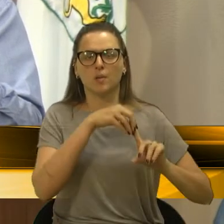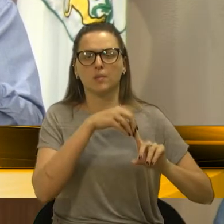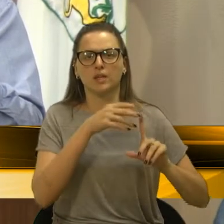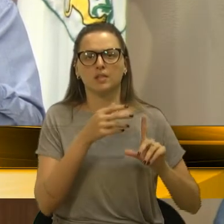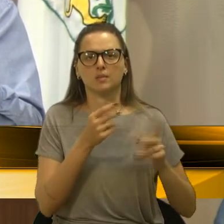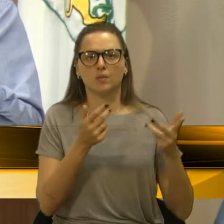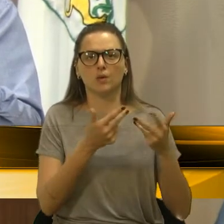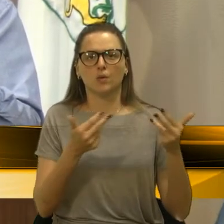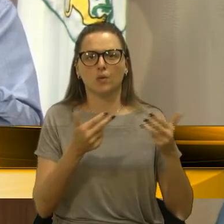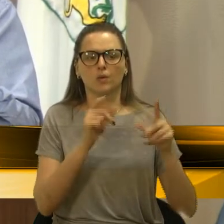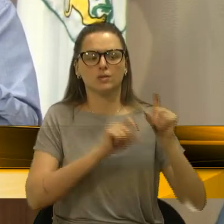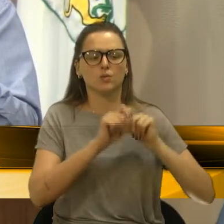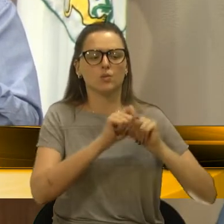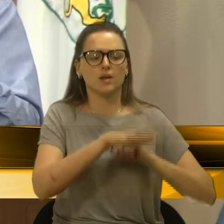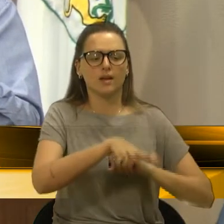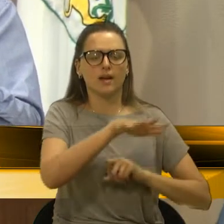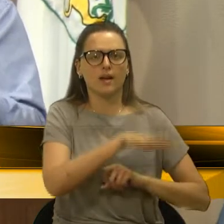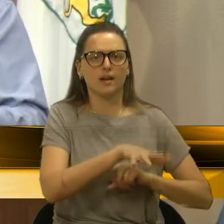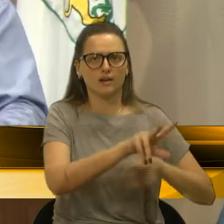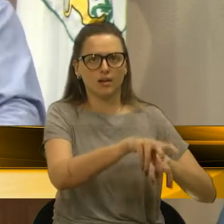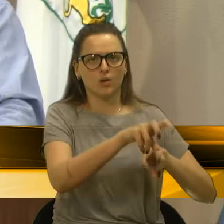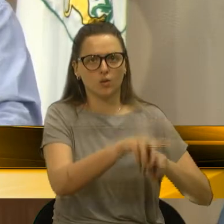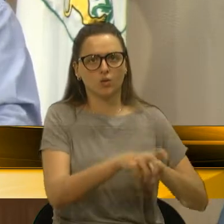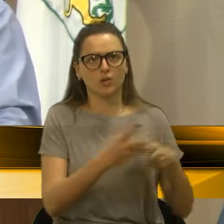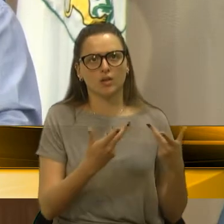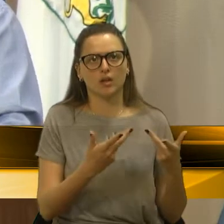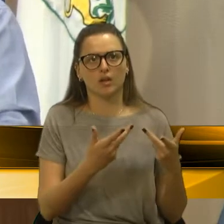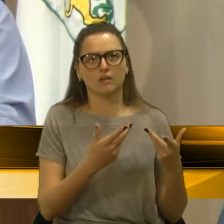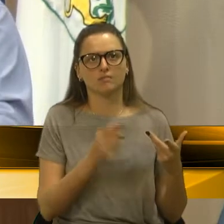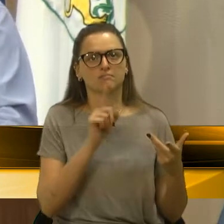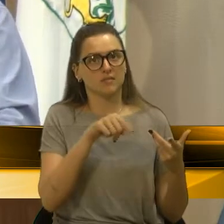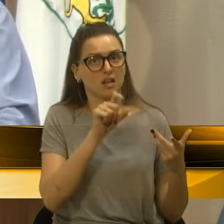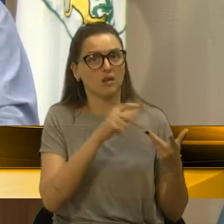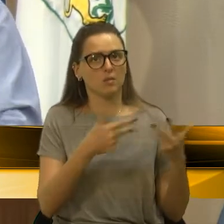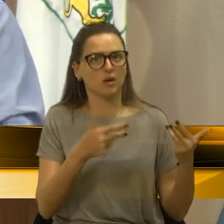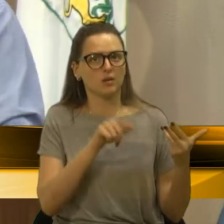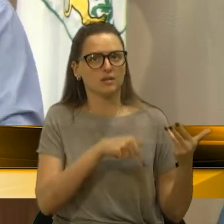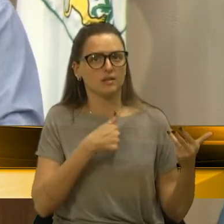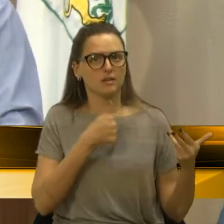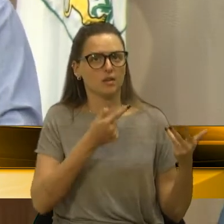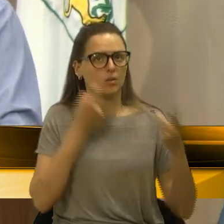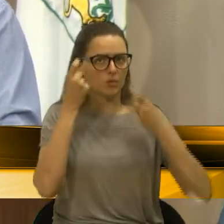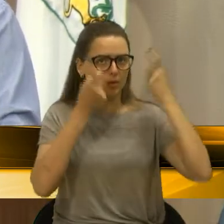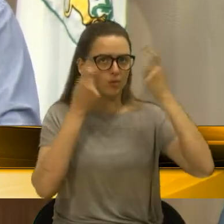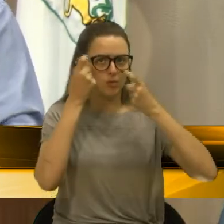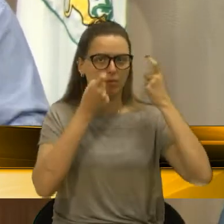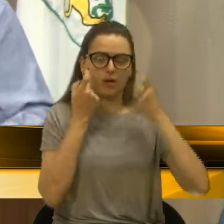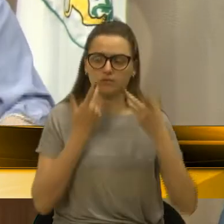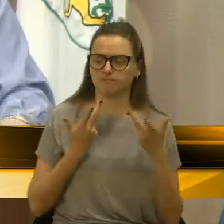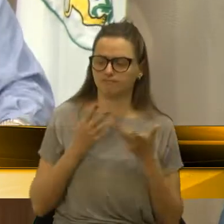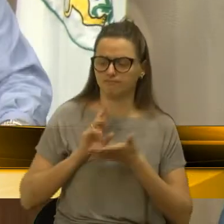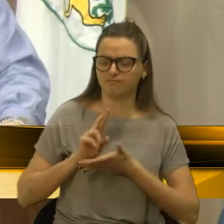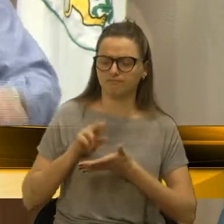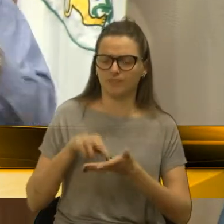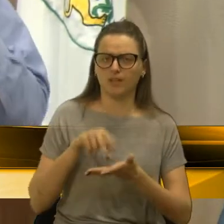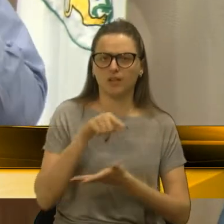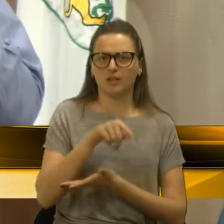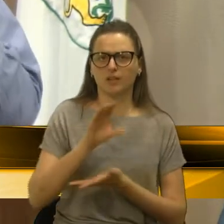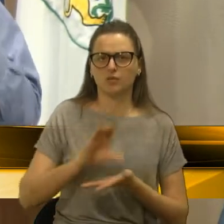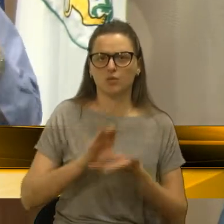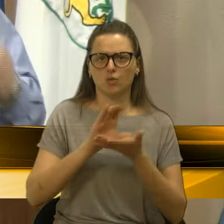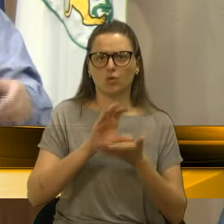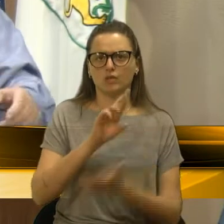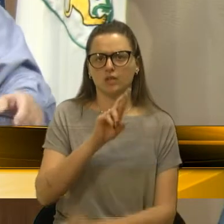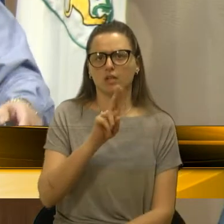questões do que é a área rural ou urbana, por exemplo, isso me preocupa. Na realidade, a fala do conselheiro